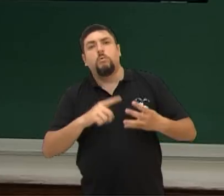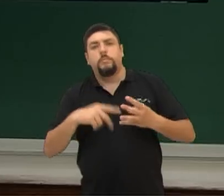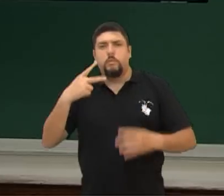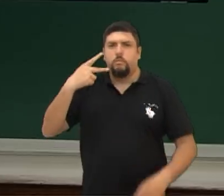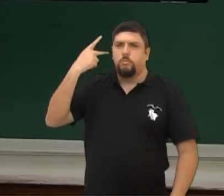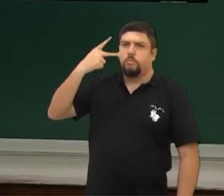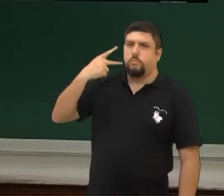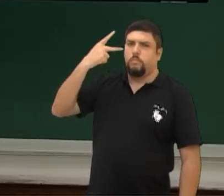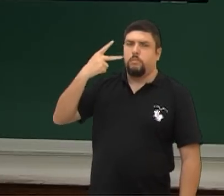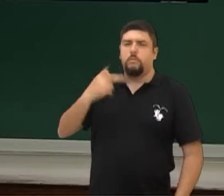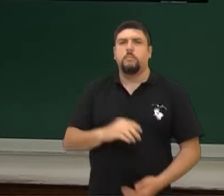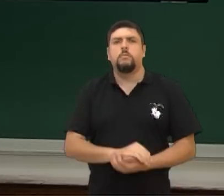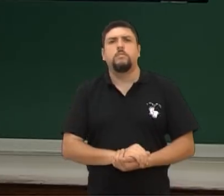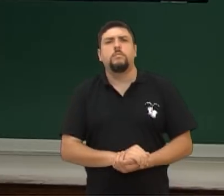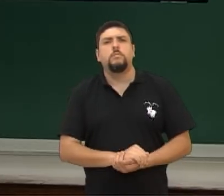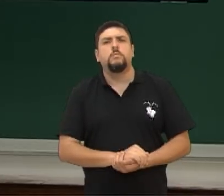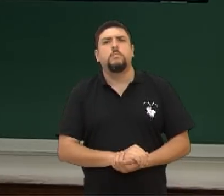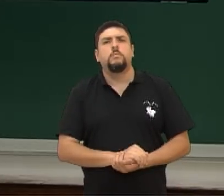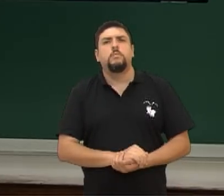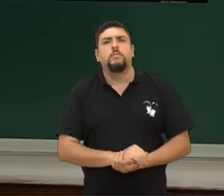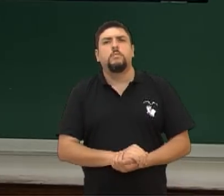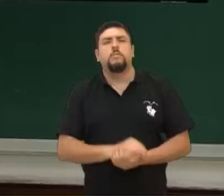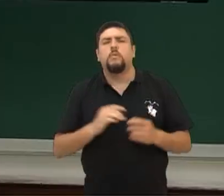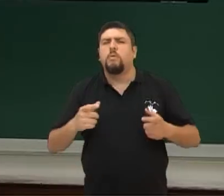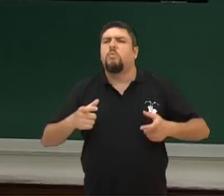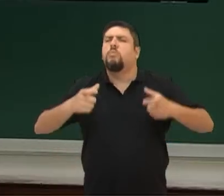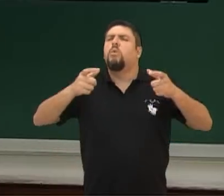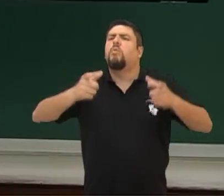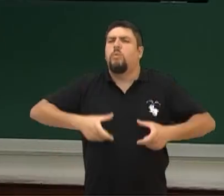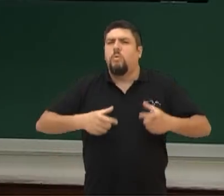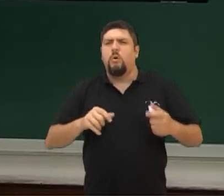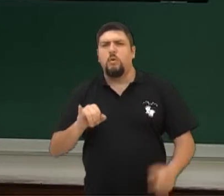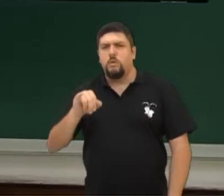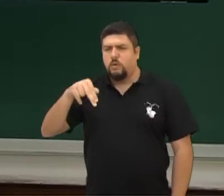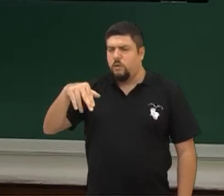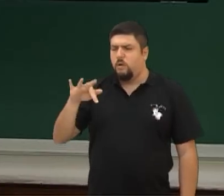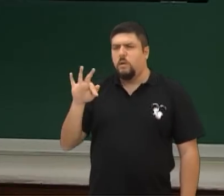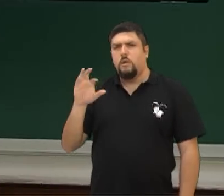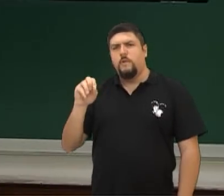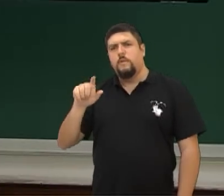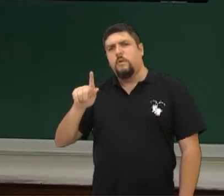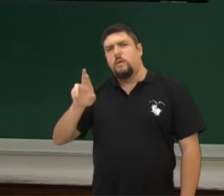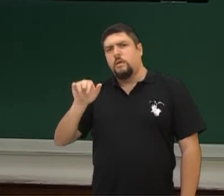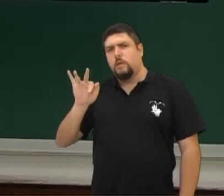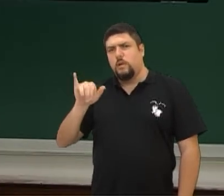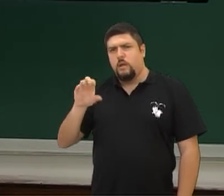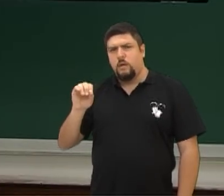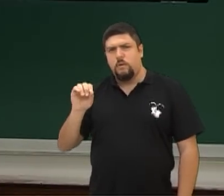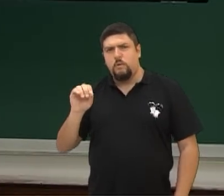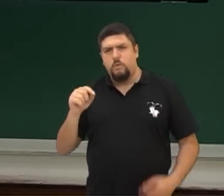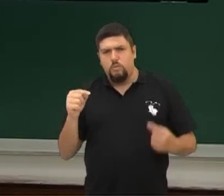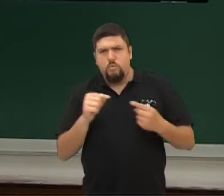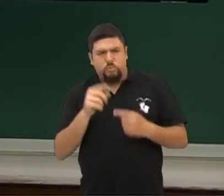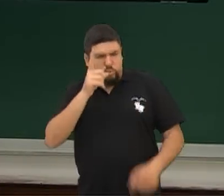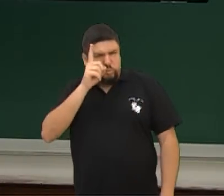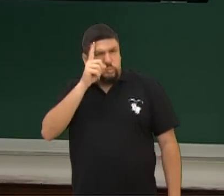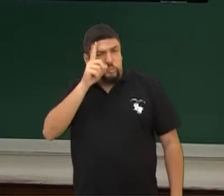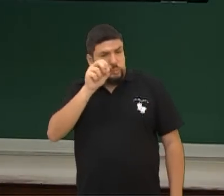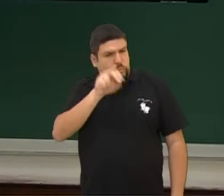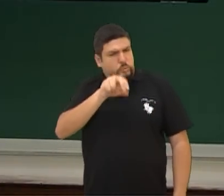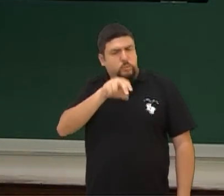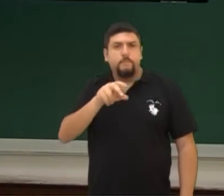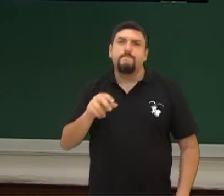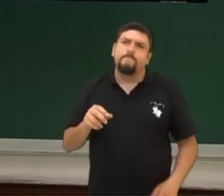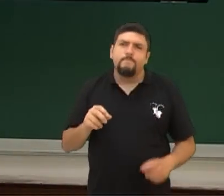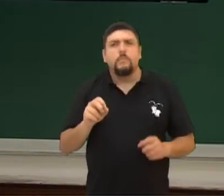política. O que será? Né? Será que infográfico pertence à esfera cotidiana? Pode